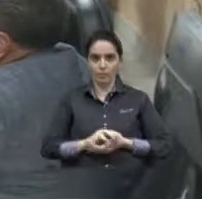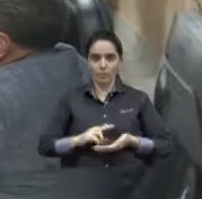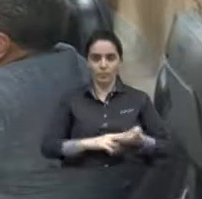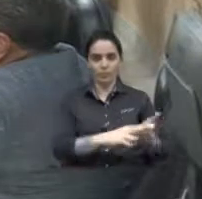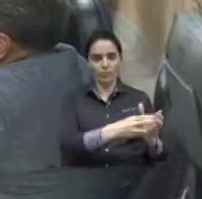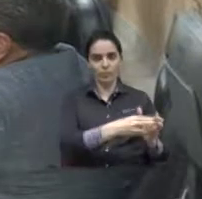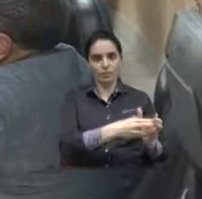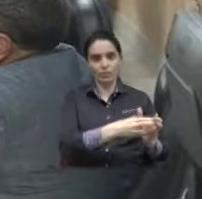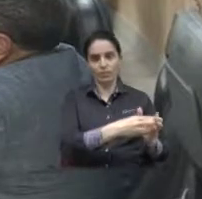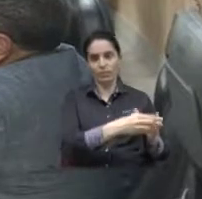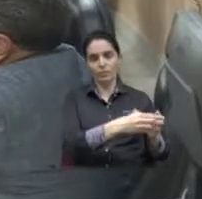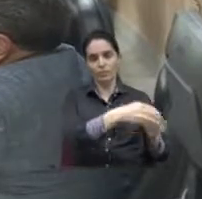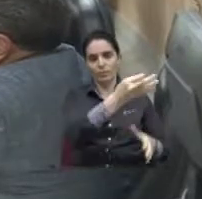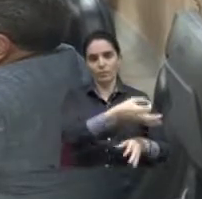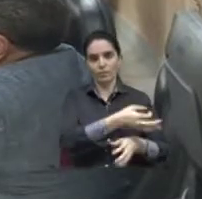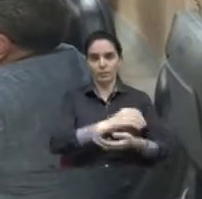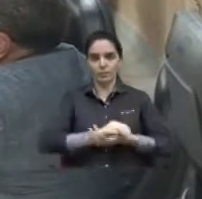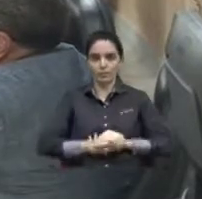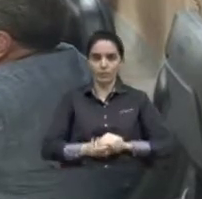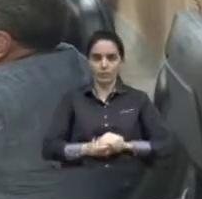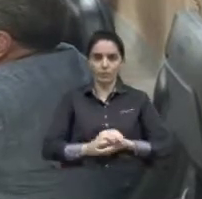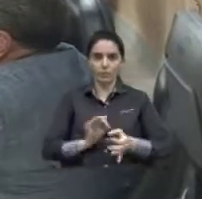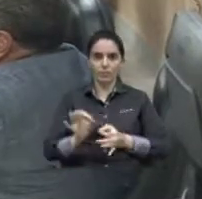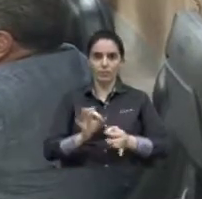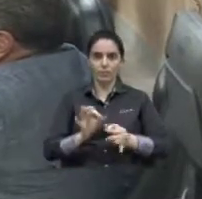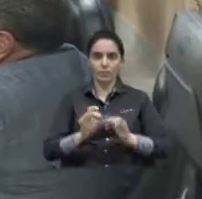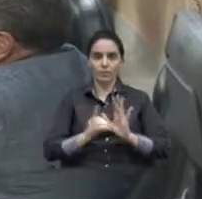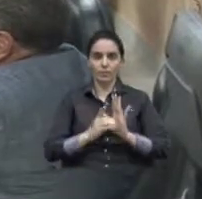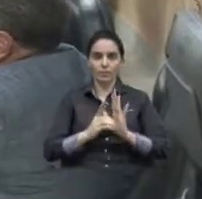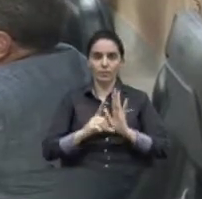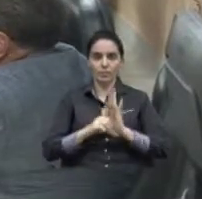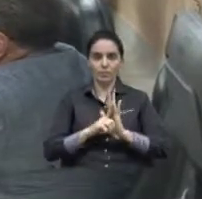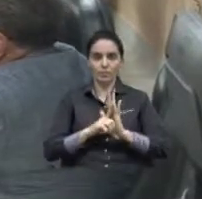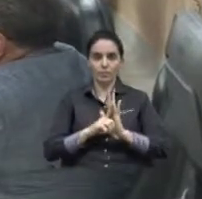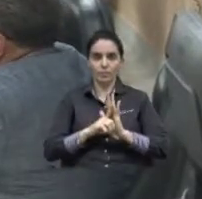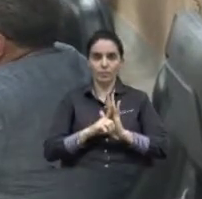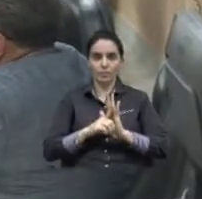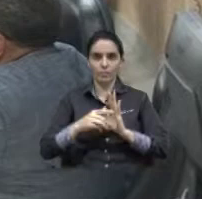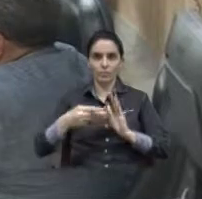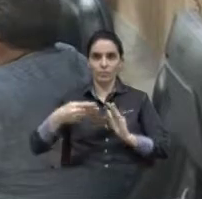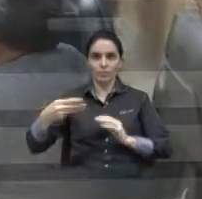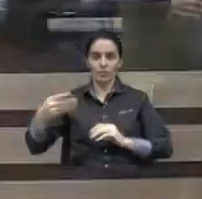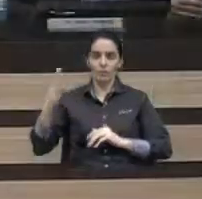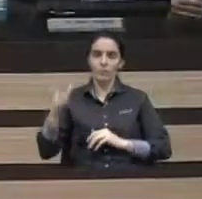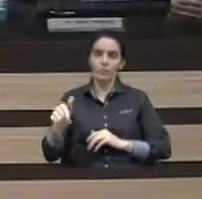Encaminhe-se às comissões competentes. Projeto de decreto legislativo número